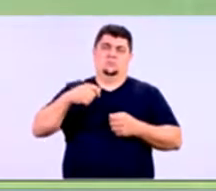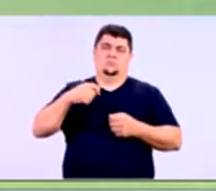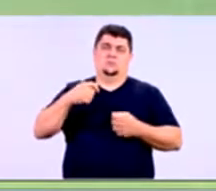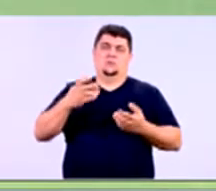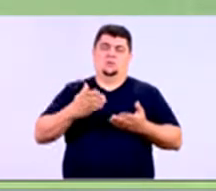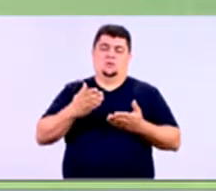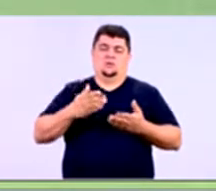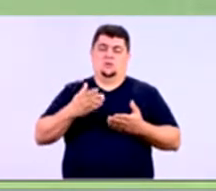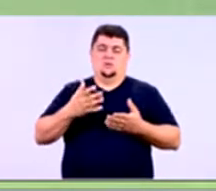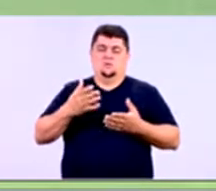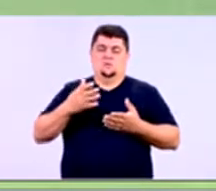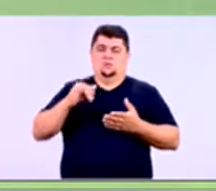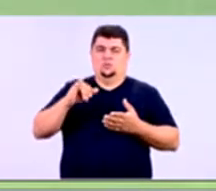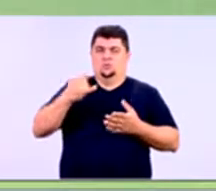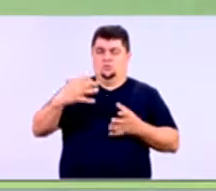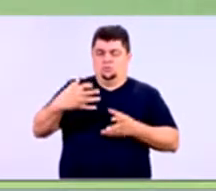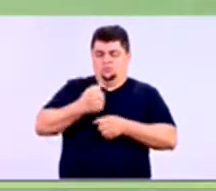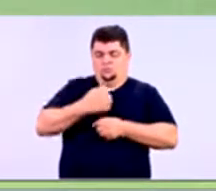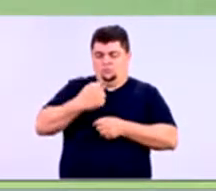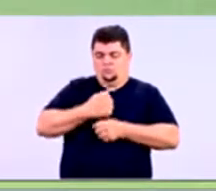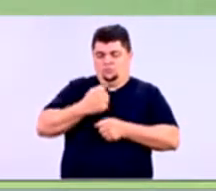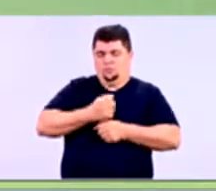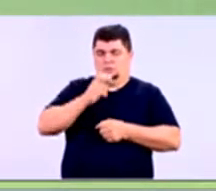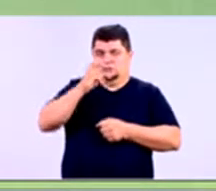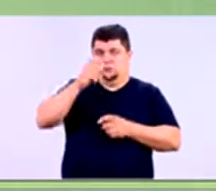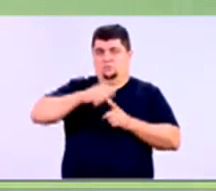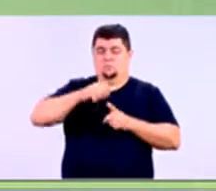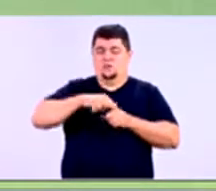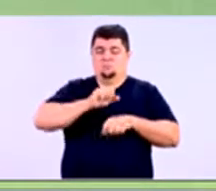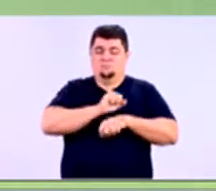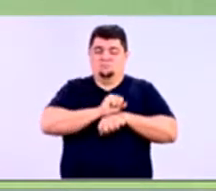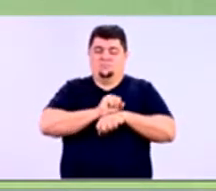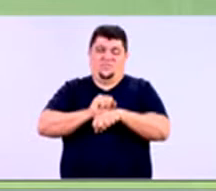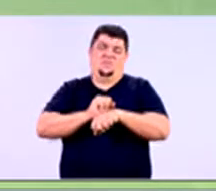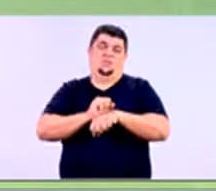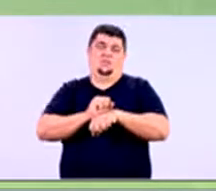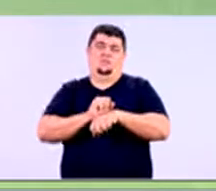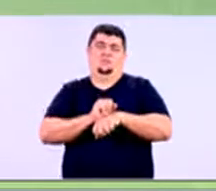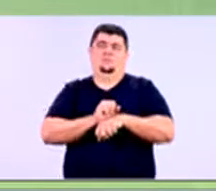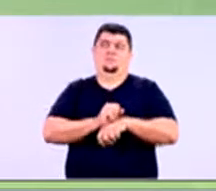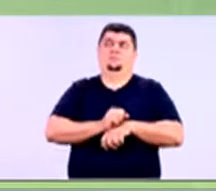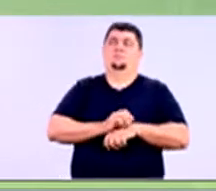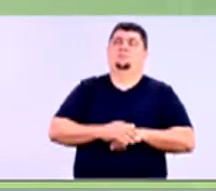ele vai render durante 5 meses, o tempo.